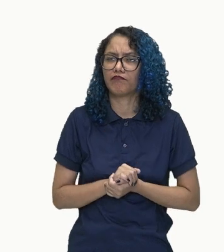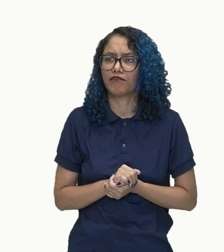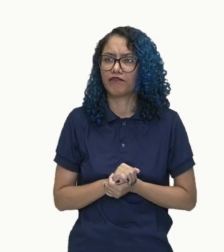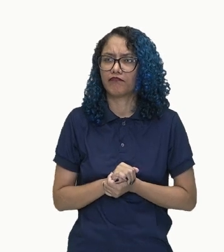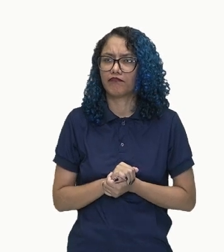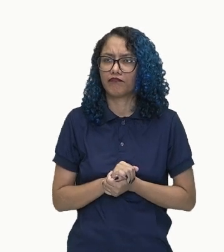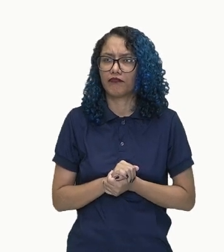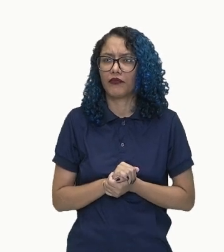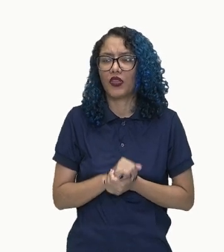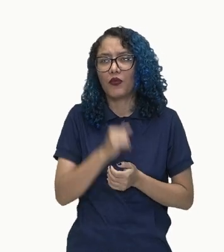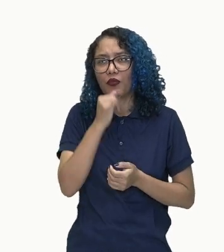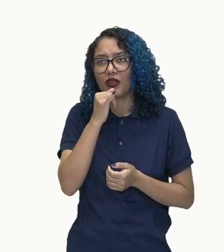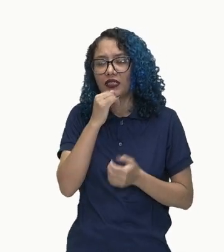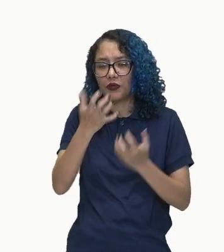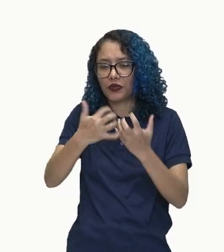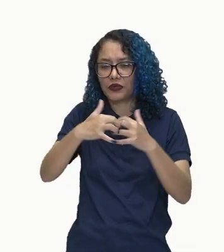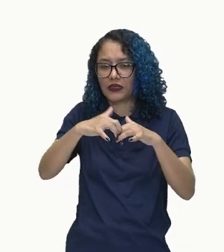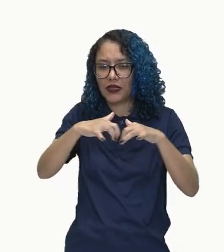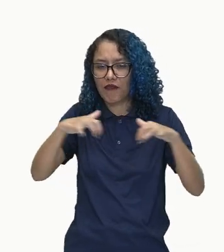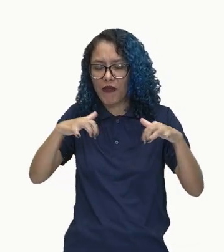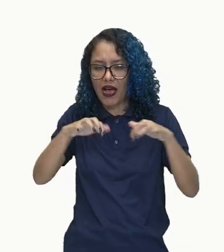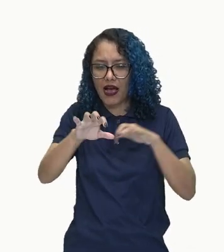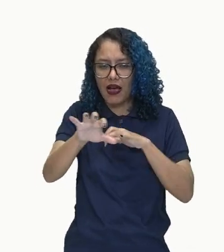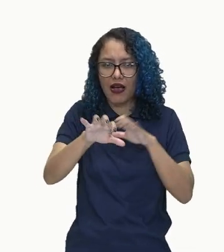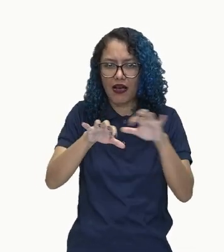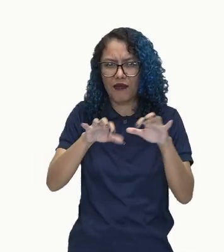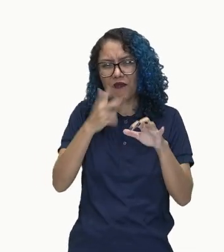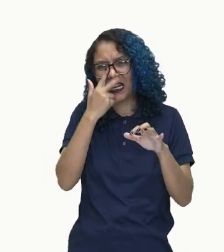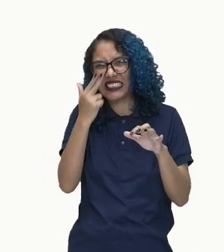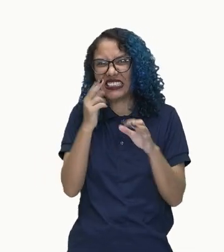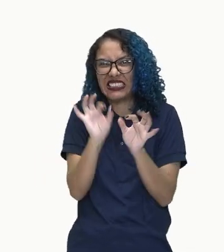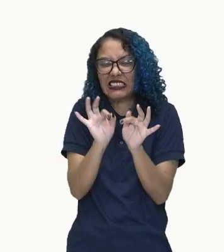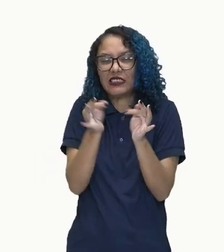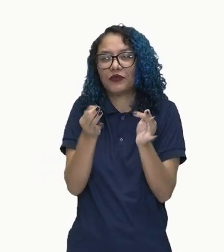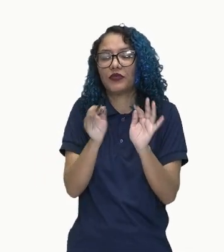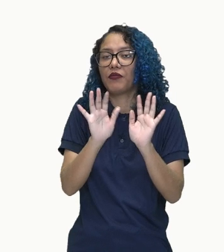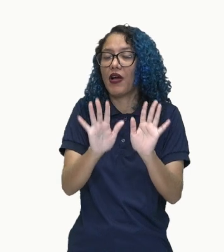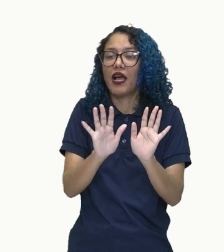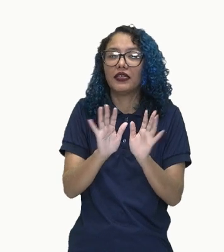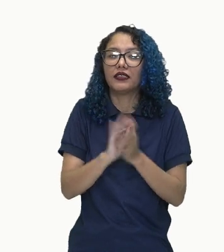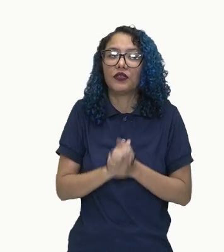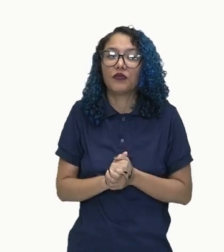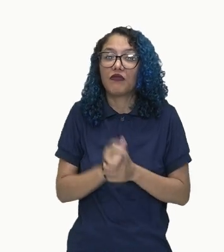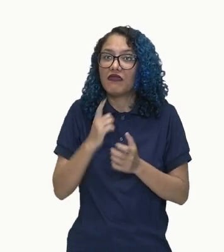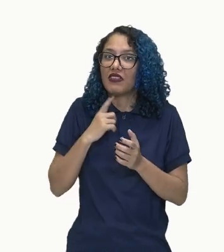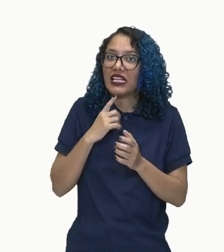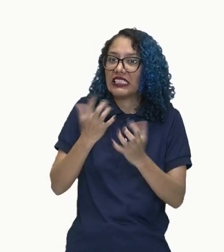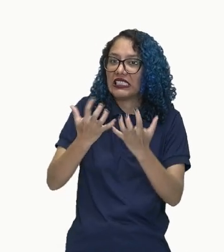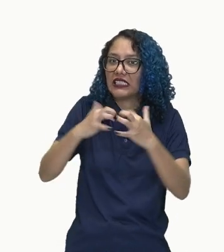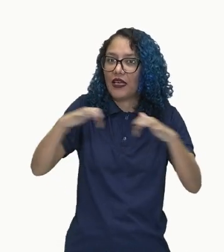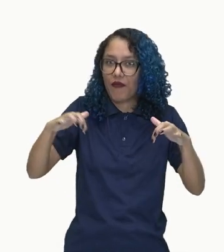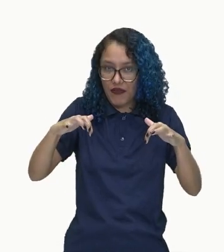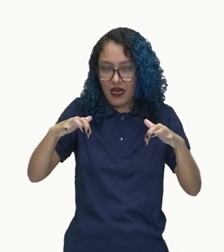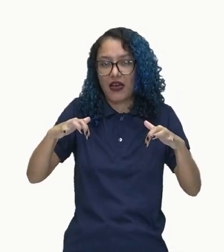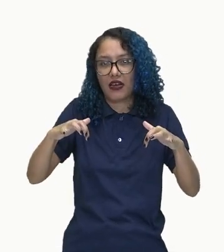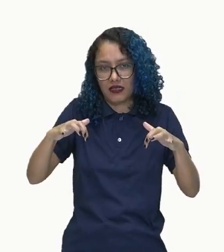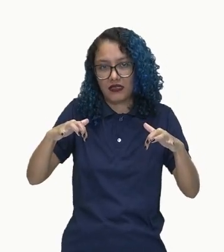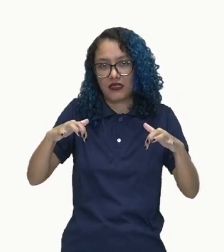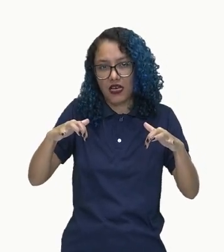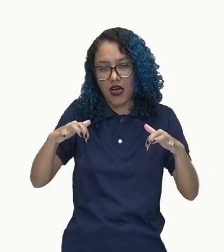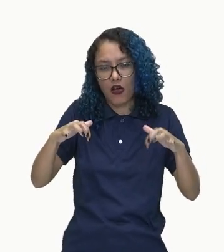suas ligações. A gente fala quebrar para ser uma coisa simples, mas não é, né? Então, é uma quebra dessas ligações ou um